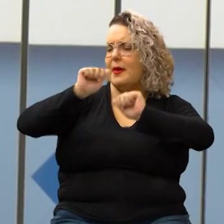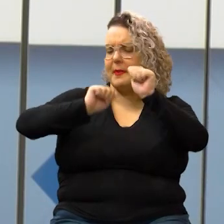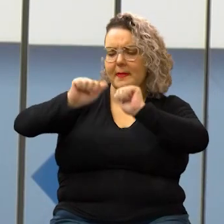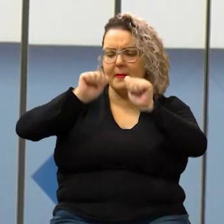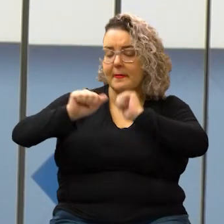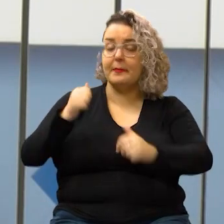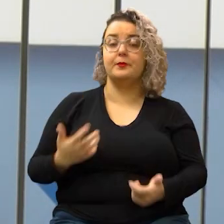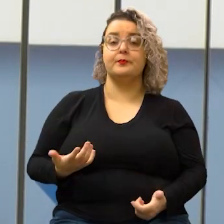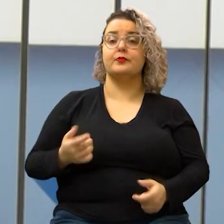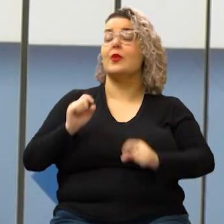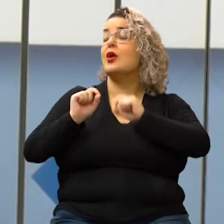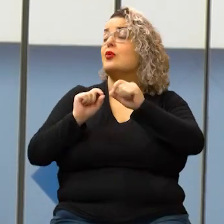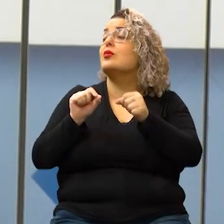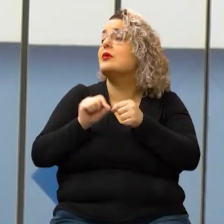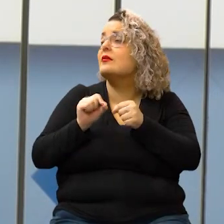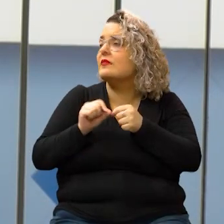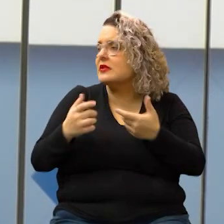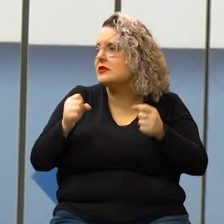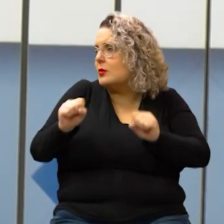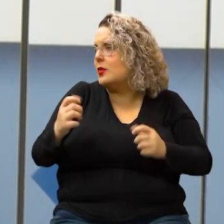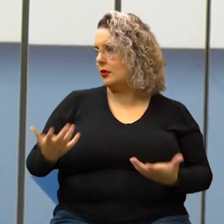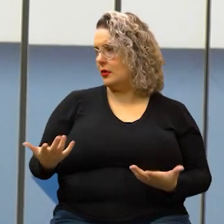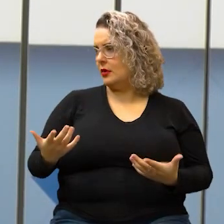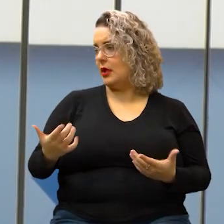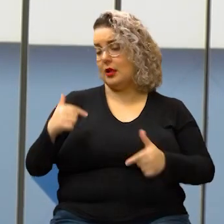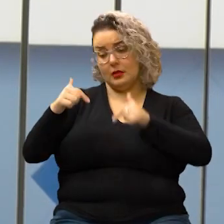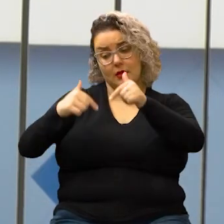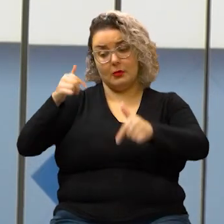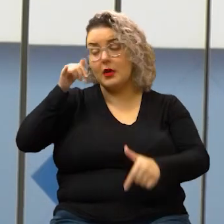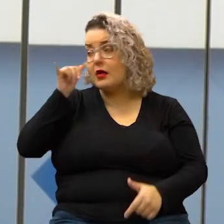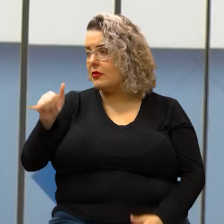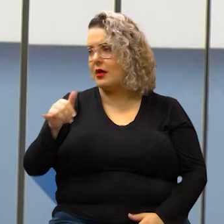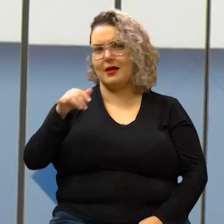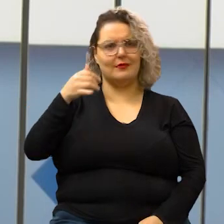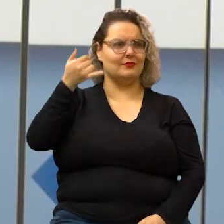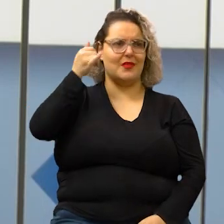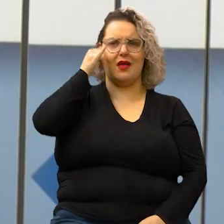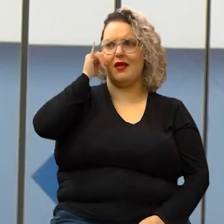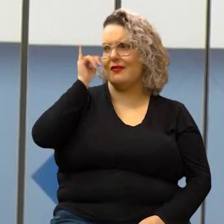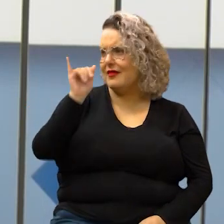Trabalhar a prevenção, de modo a tentar evitar,